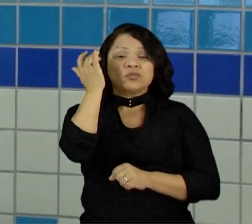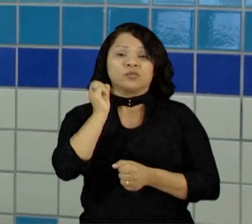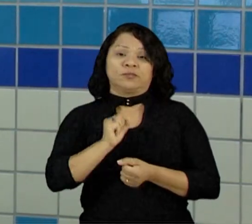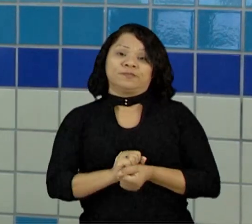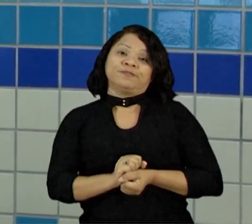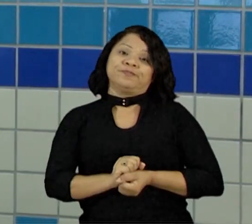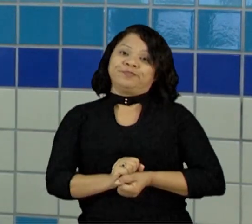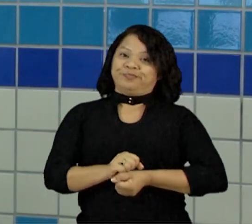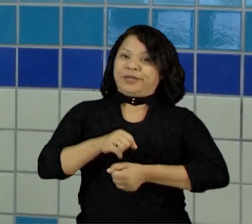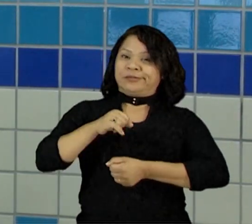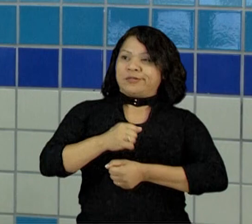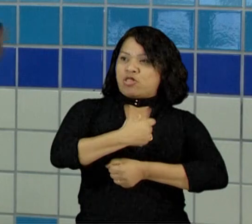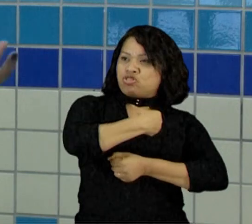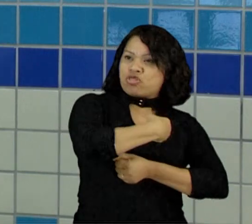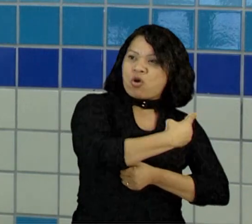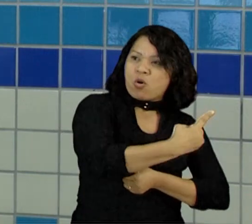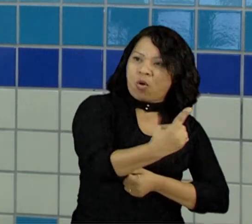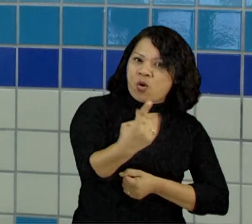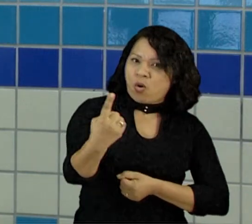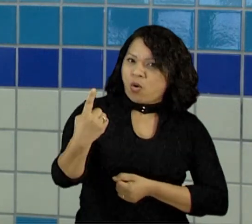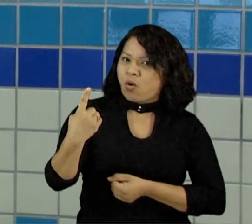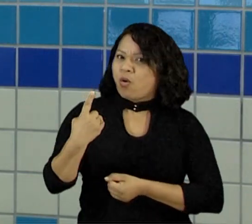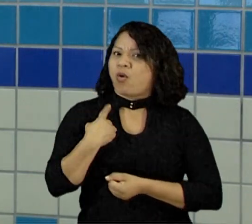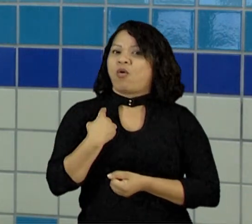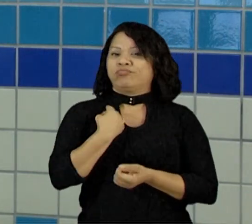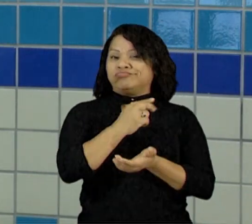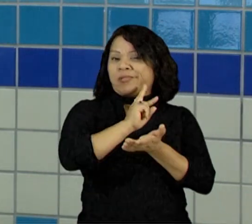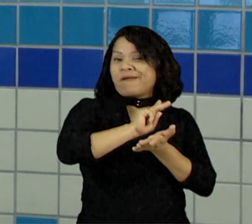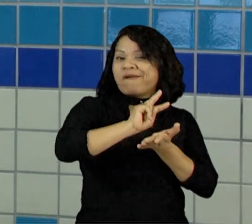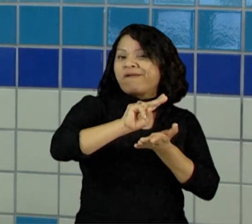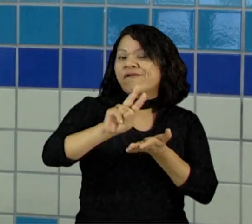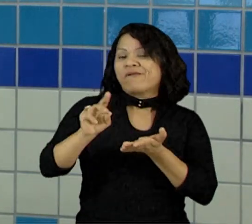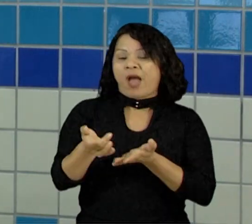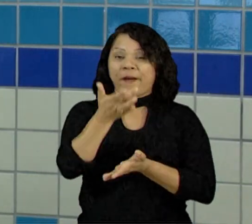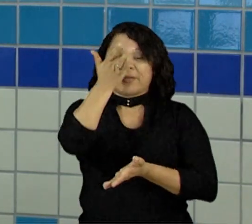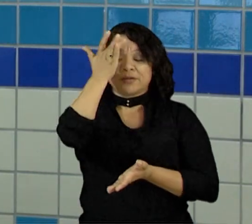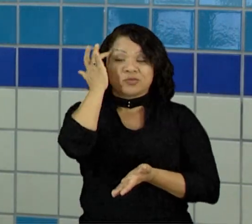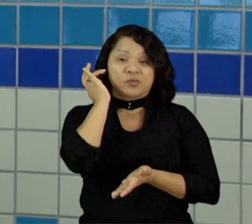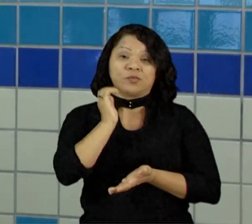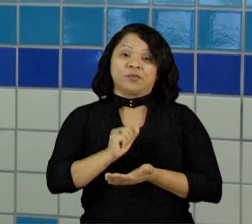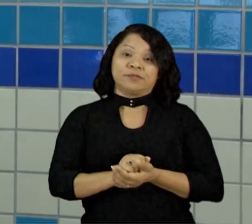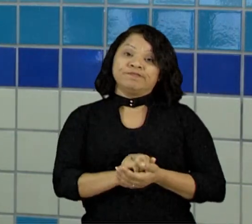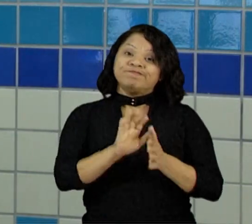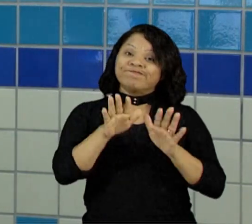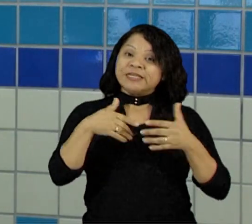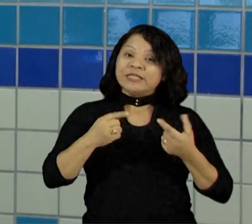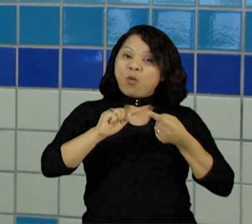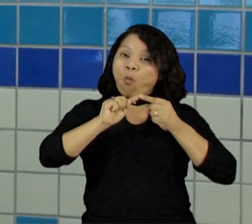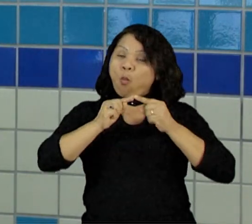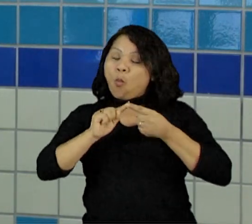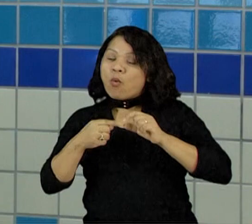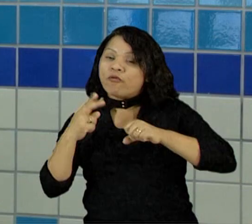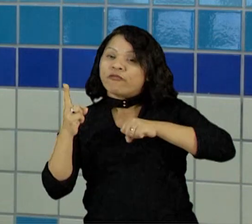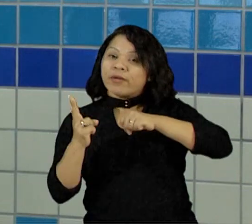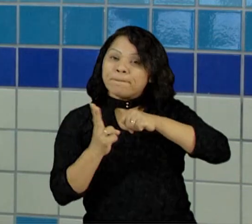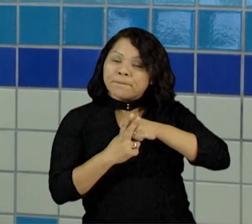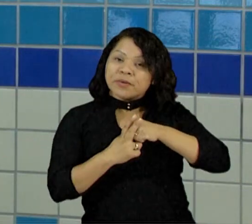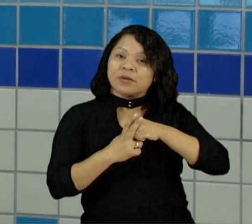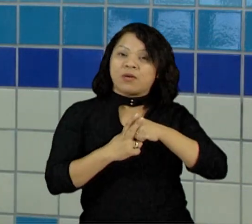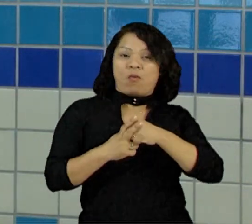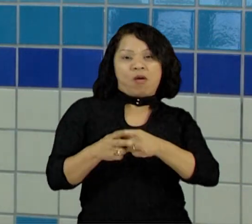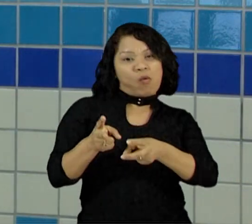falo nós, eu falo de várias pessoas. Não é assim? Então, concordância verbal é quando eu